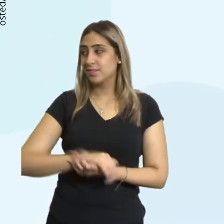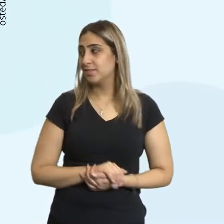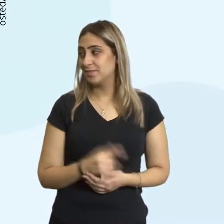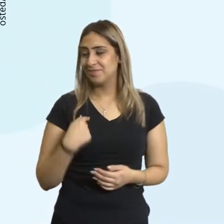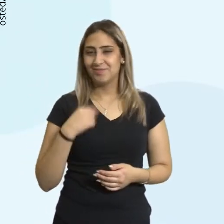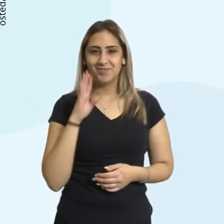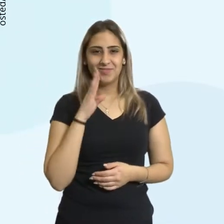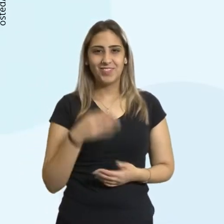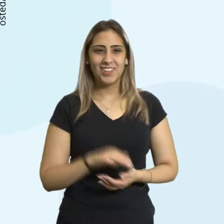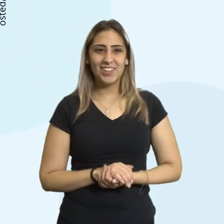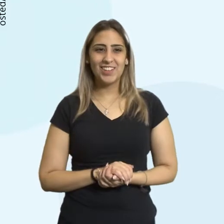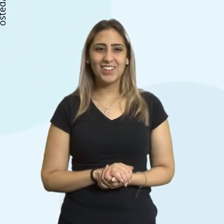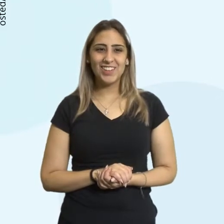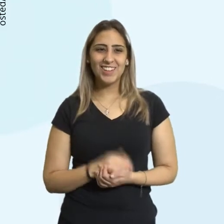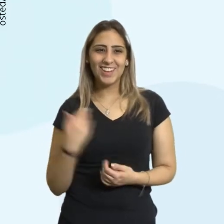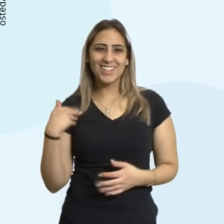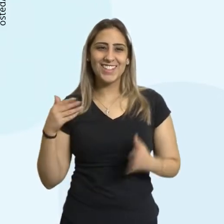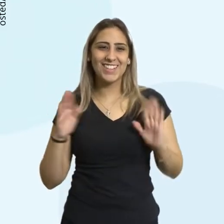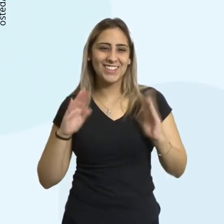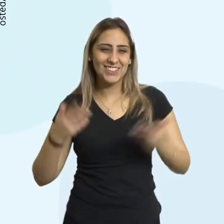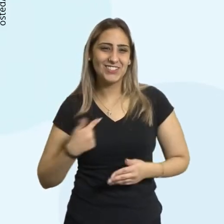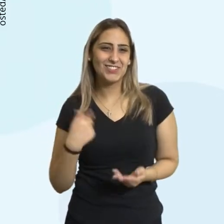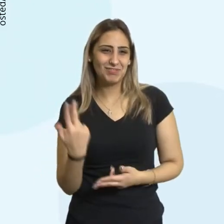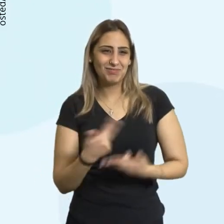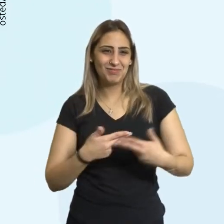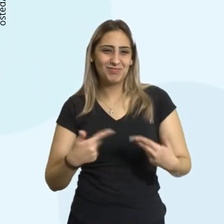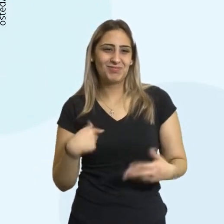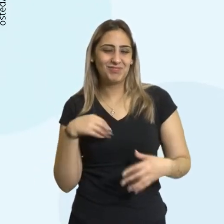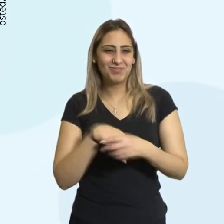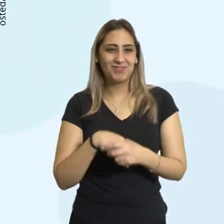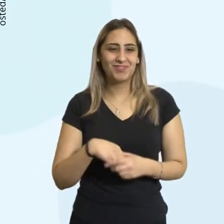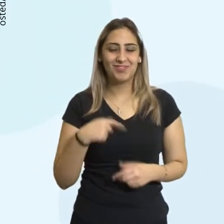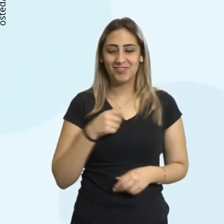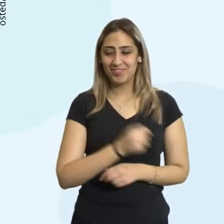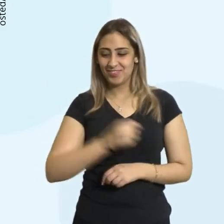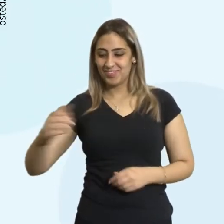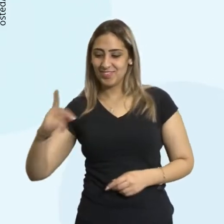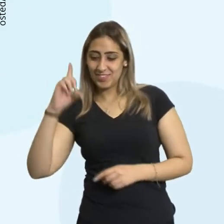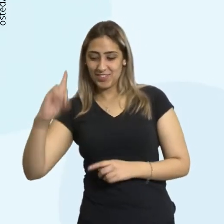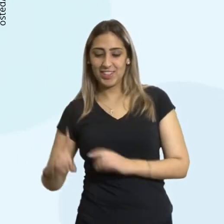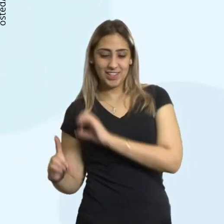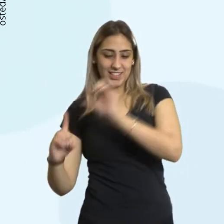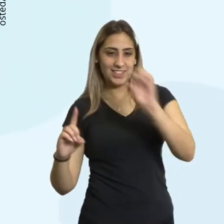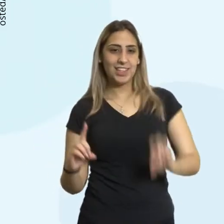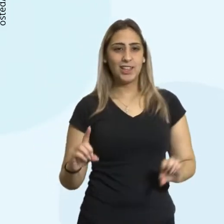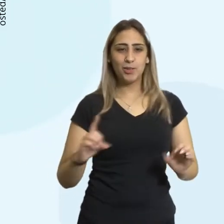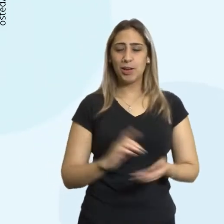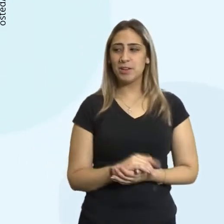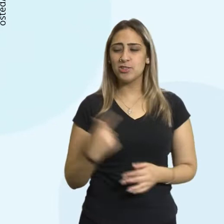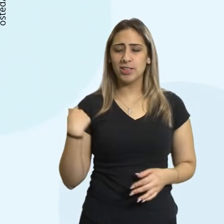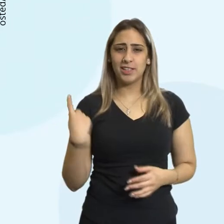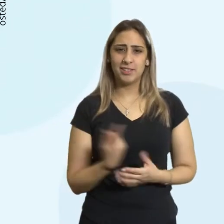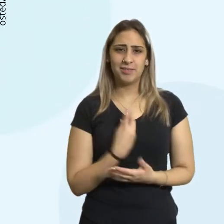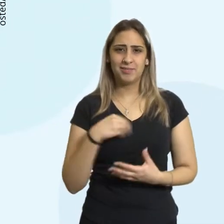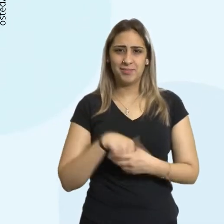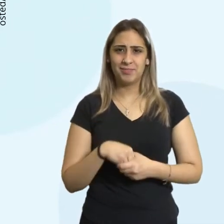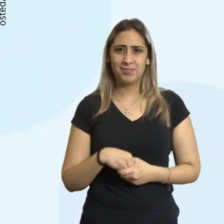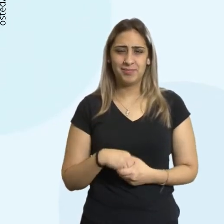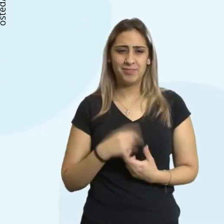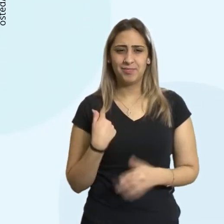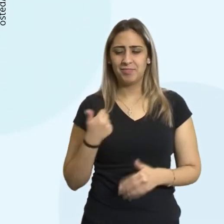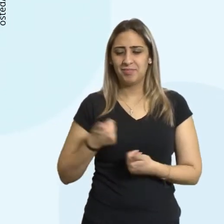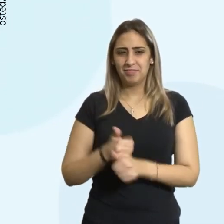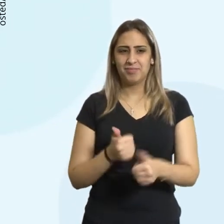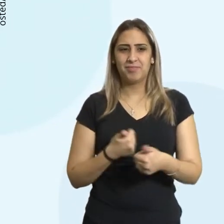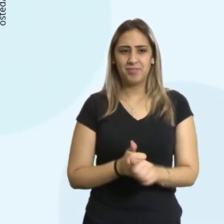à medida que eles vão indicando aí o pezinho para colocar pé esquerdo e coloca para direito a tal e o aluno vai